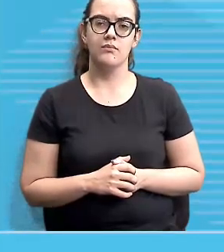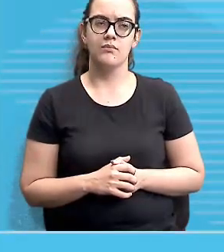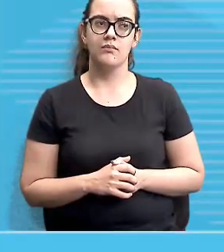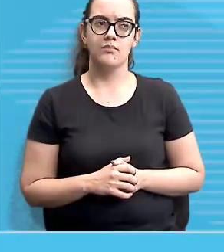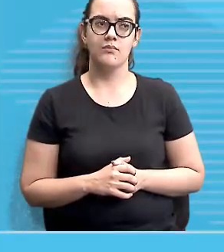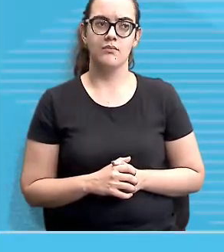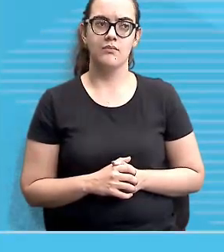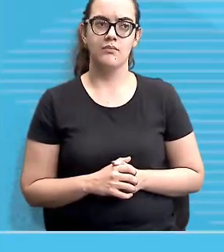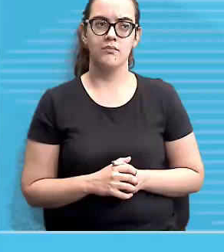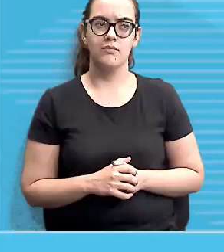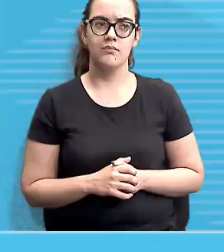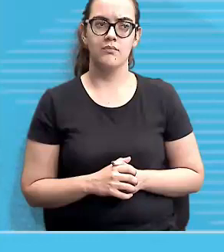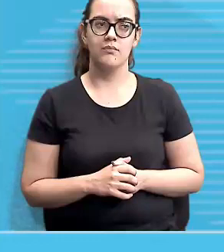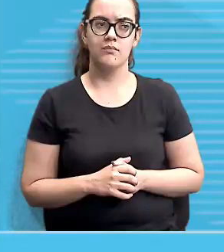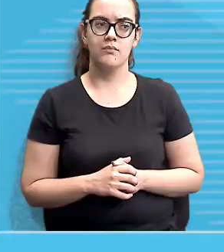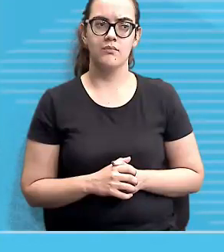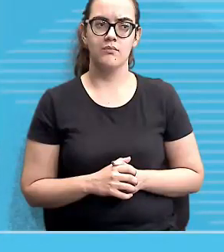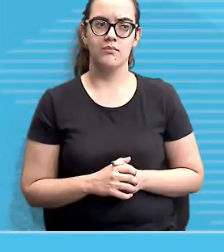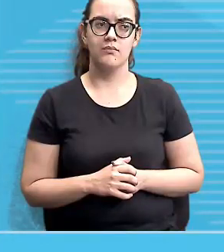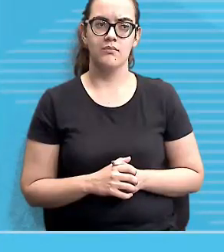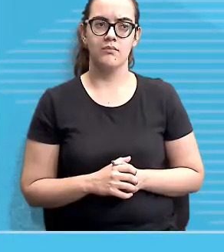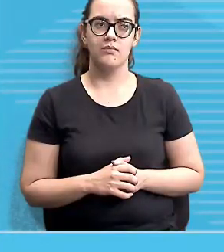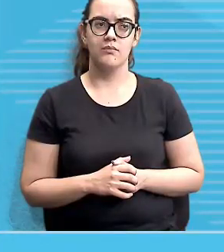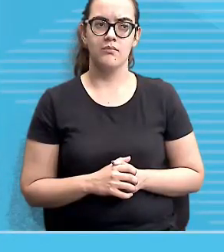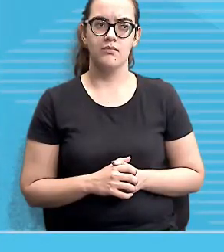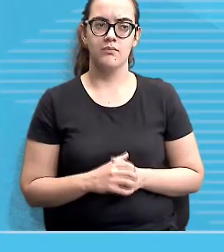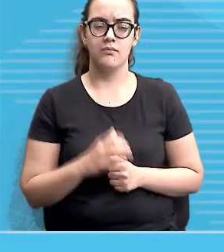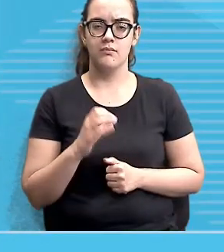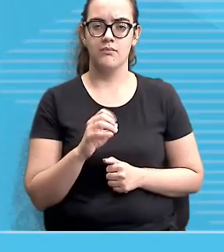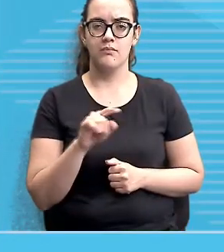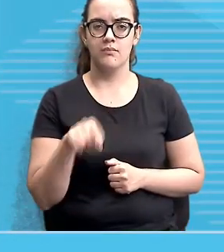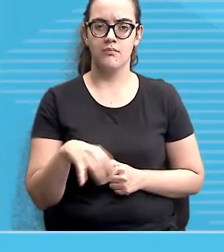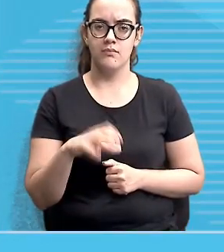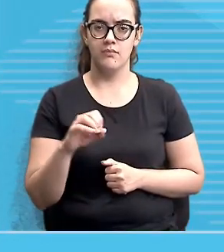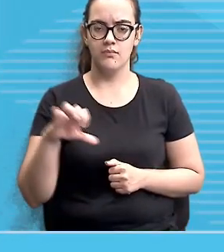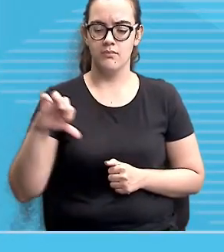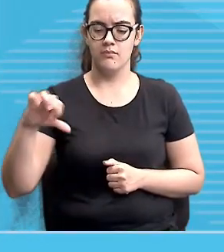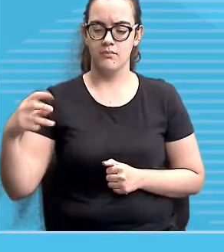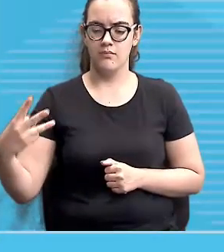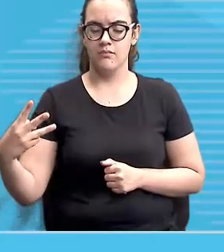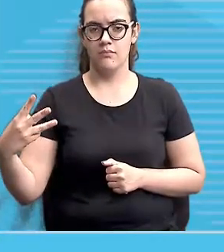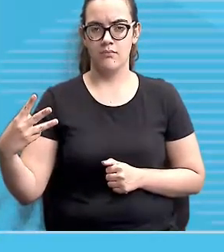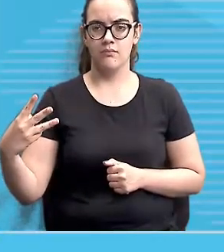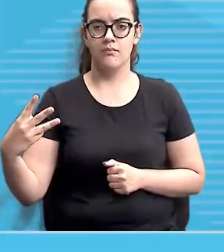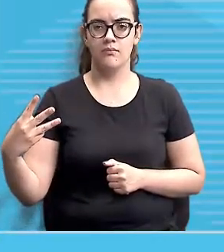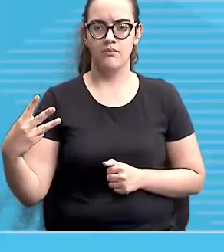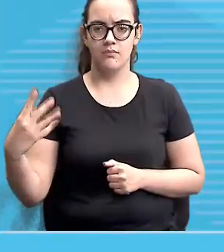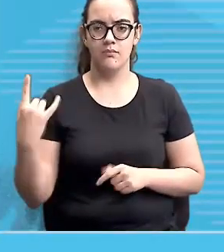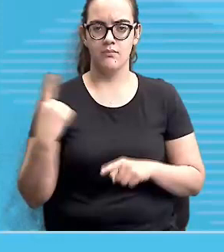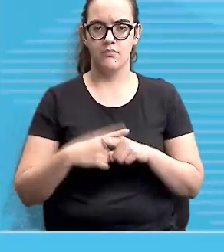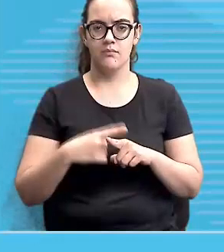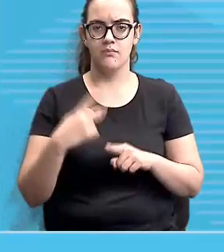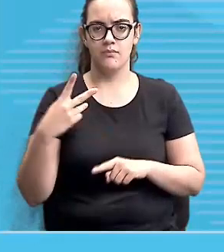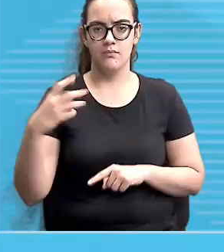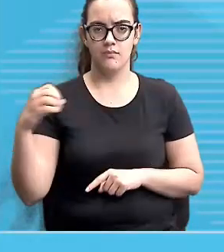cobre 0,093 x300 né